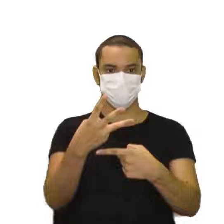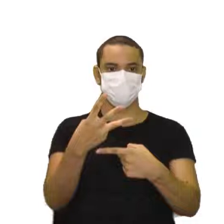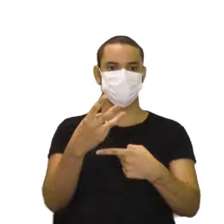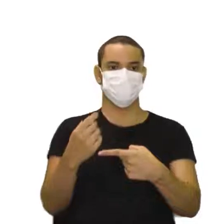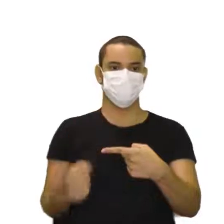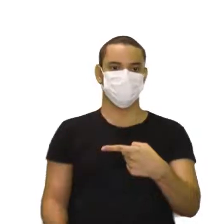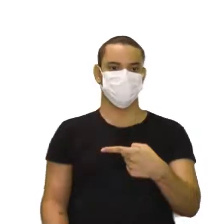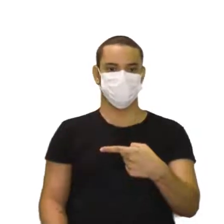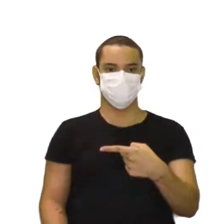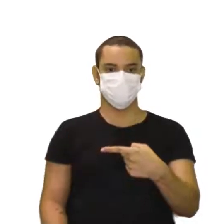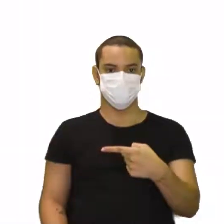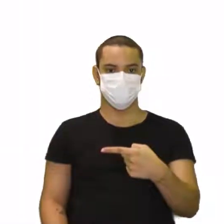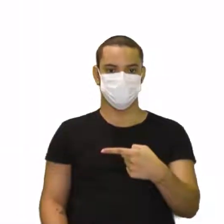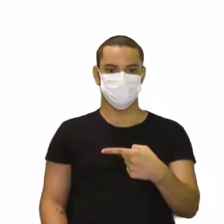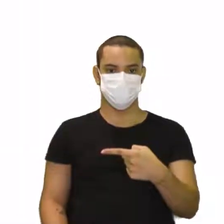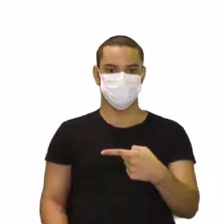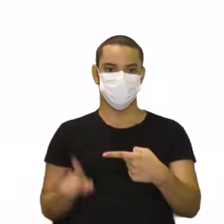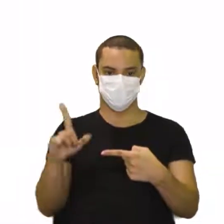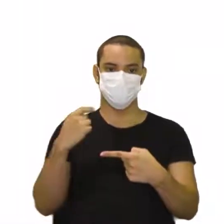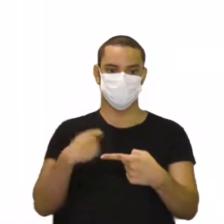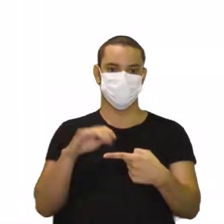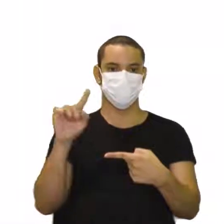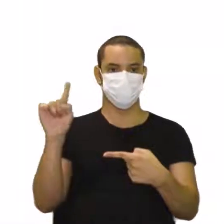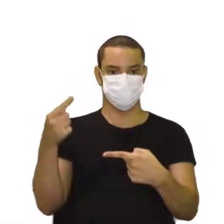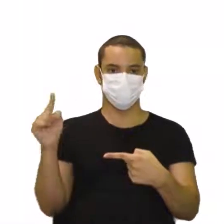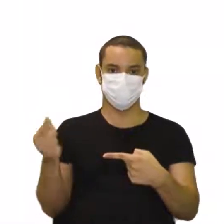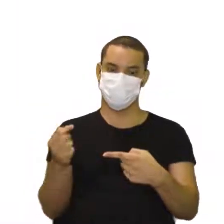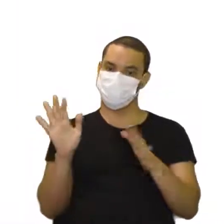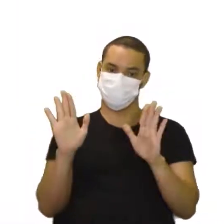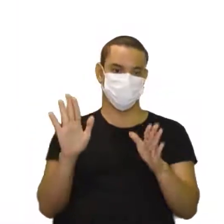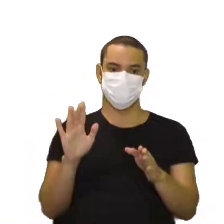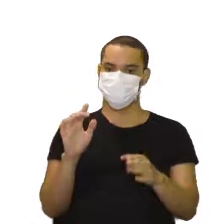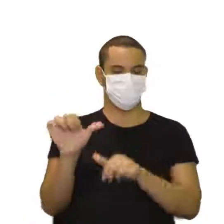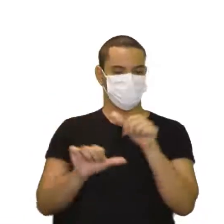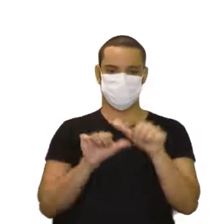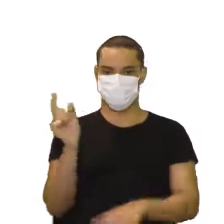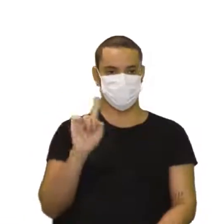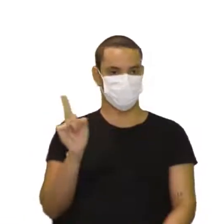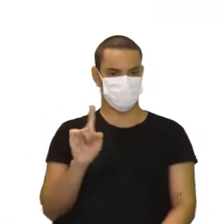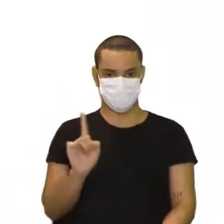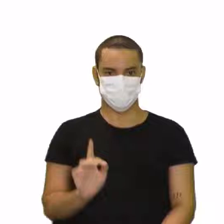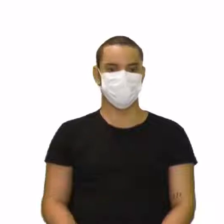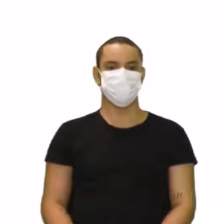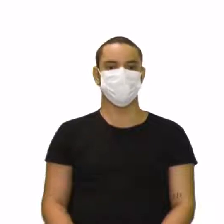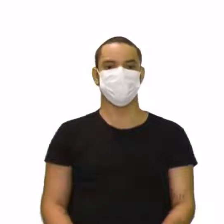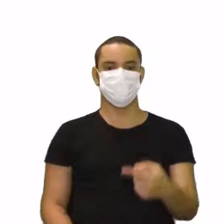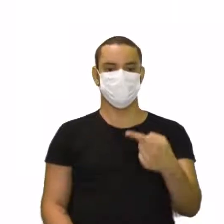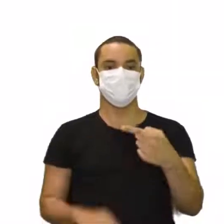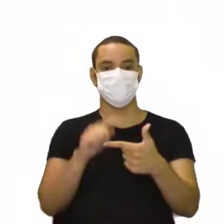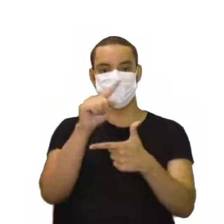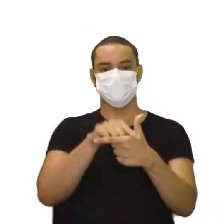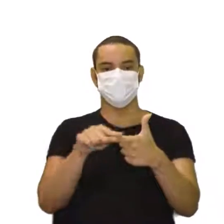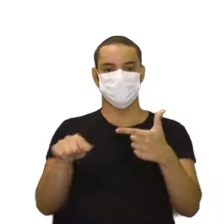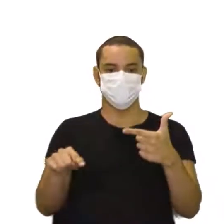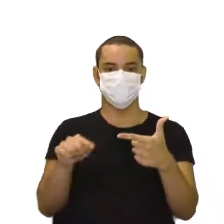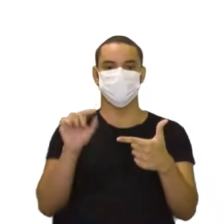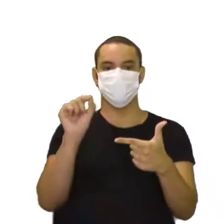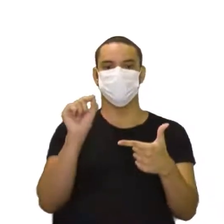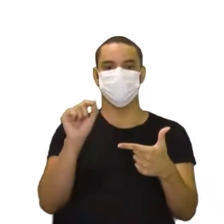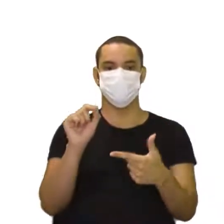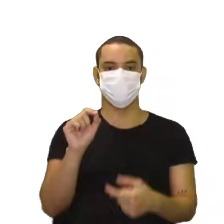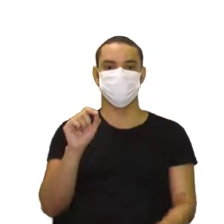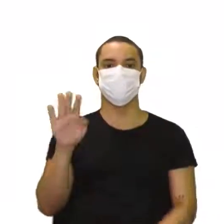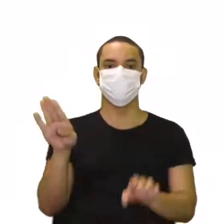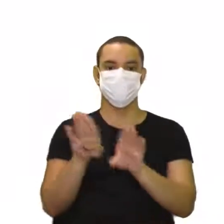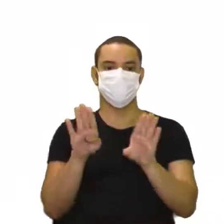6,63, né, que aqui teria 3 aqui, mas pode arredondar, não vai mudar muito o resultado, dividido por 2 vezes